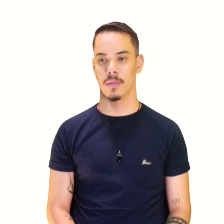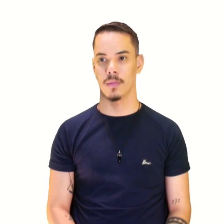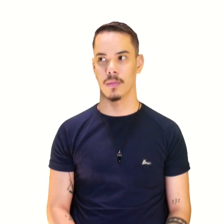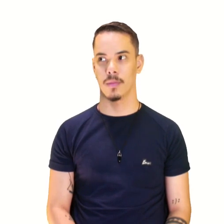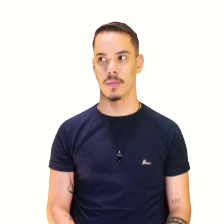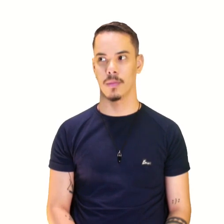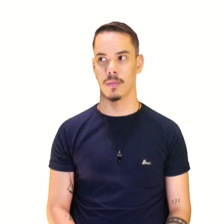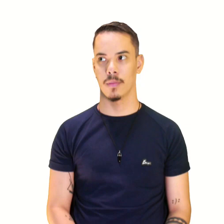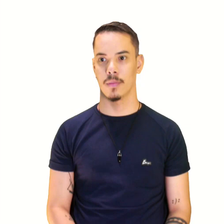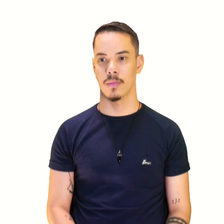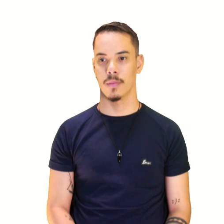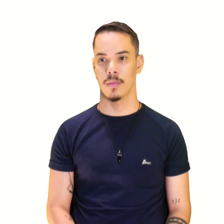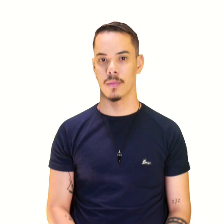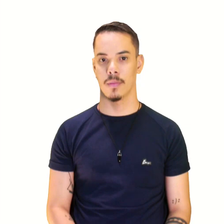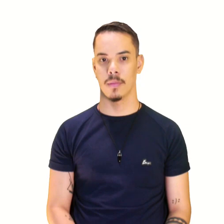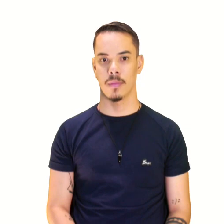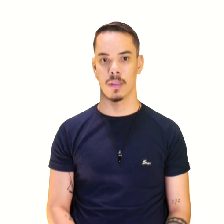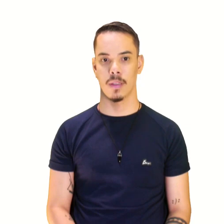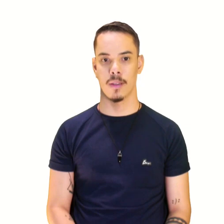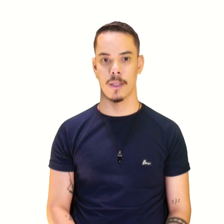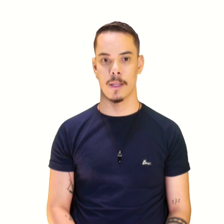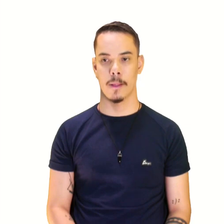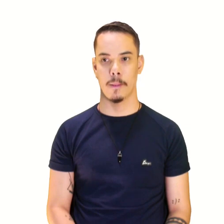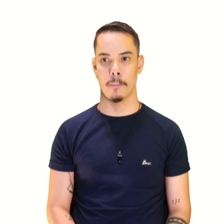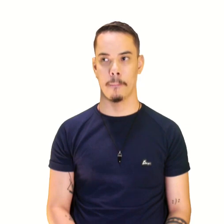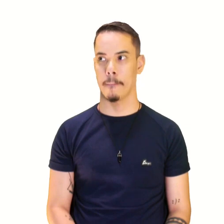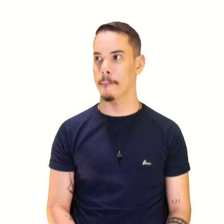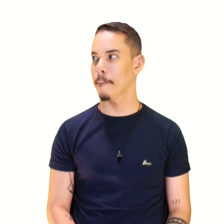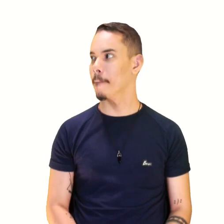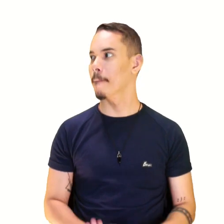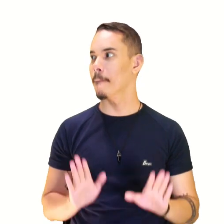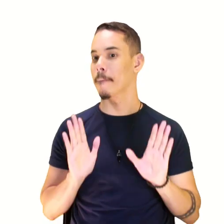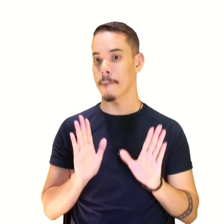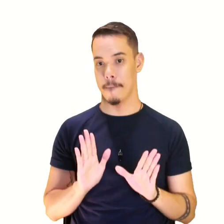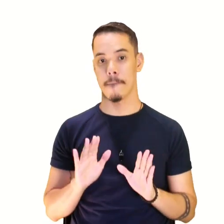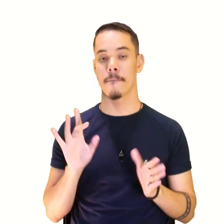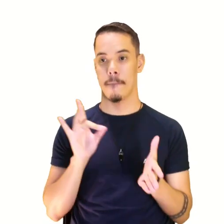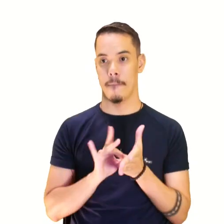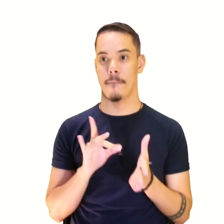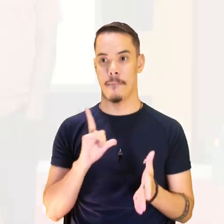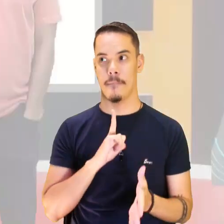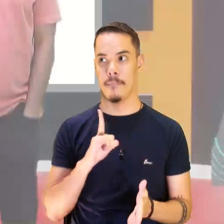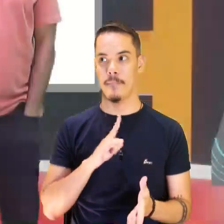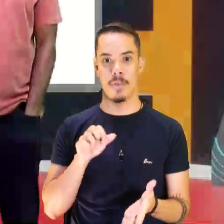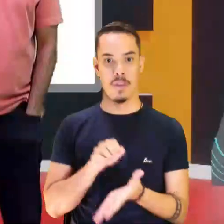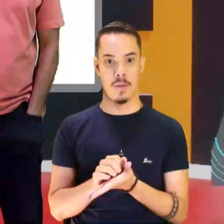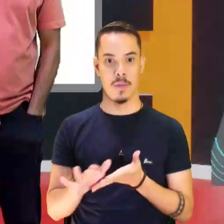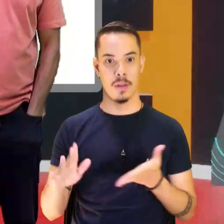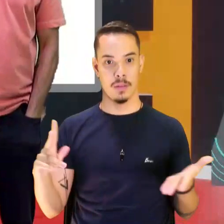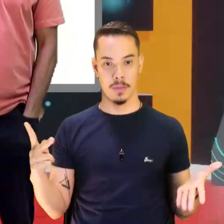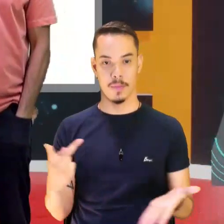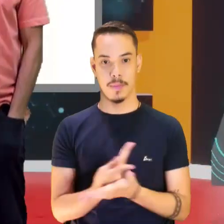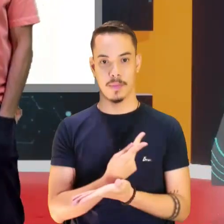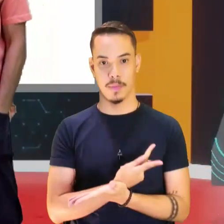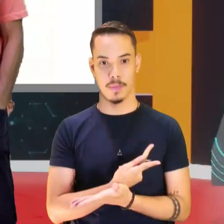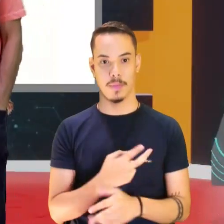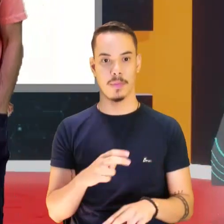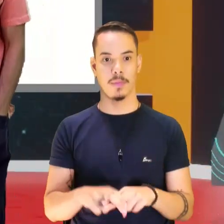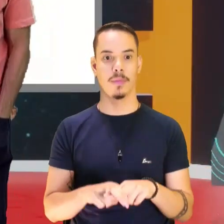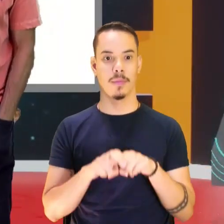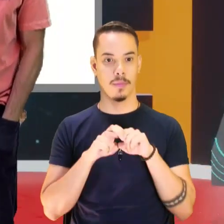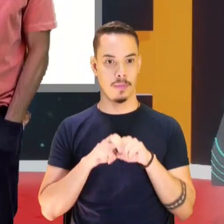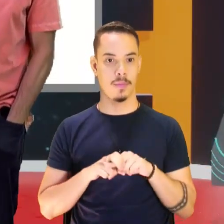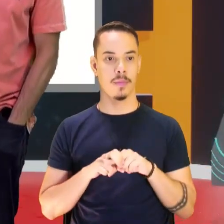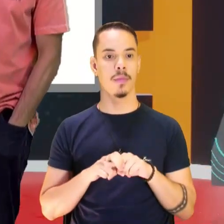É isso, né? Então, muito desperdício é uma pena, mas isso de fato é real, né? E acontece, né? E claro que quando a